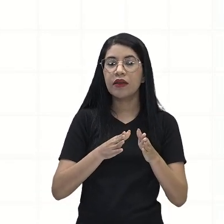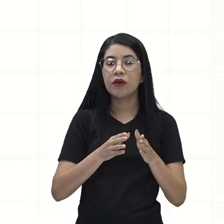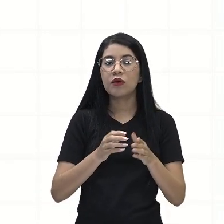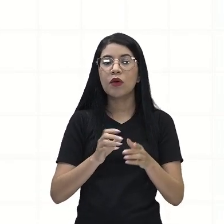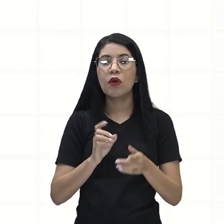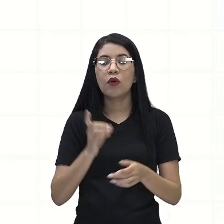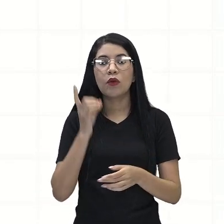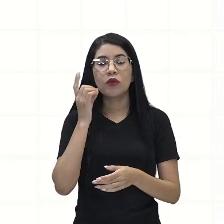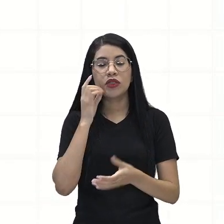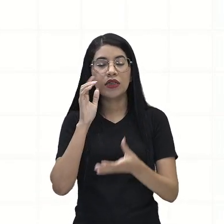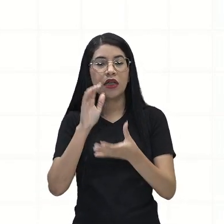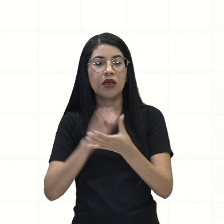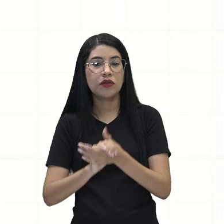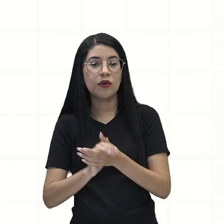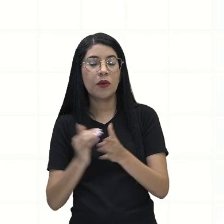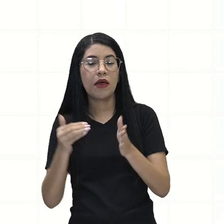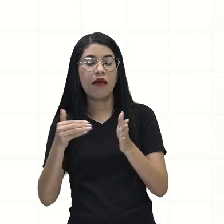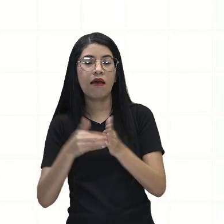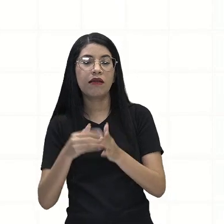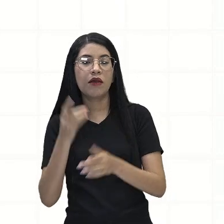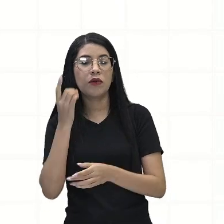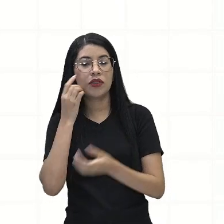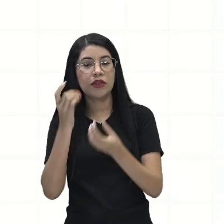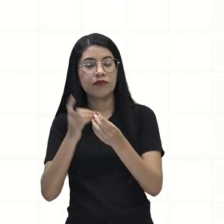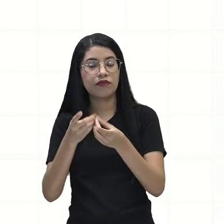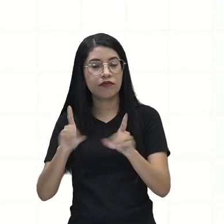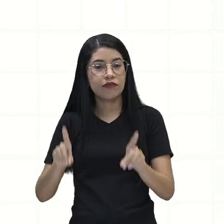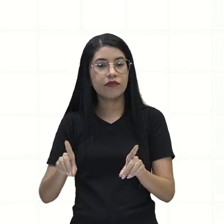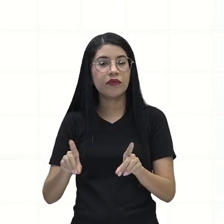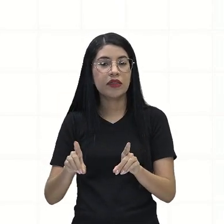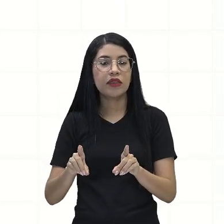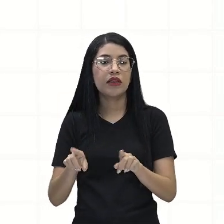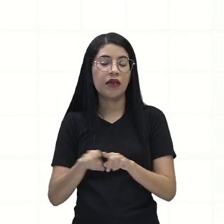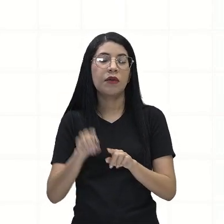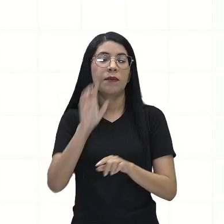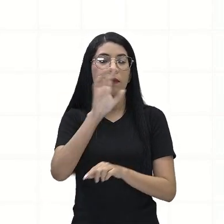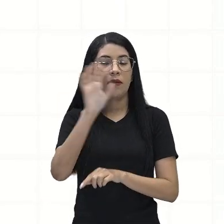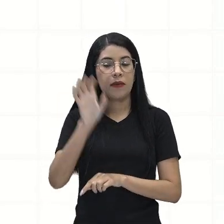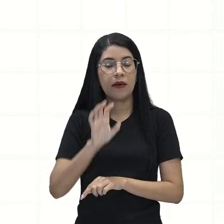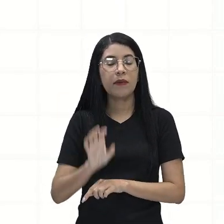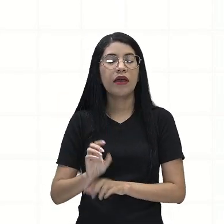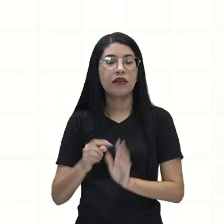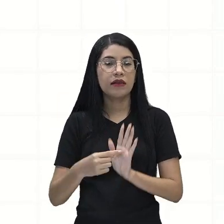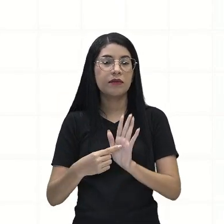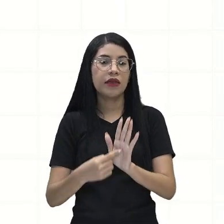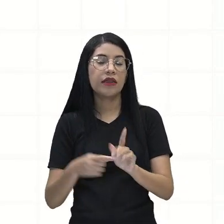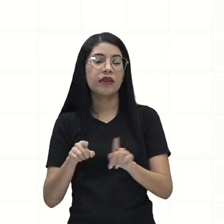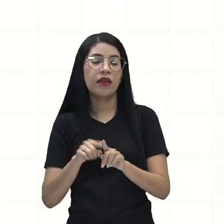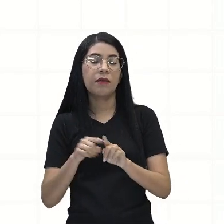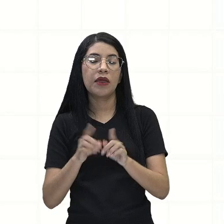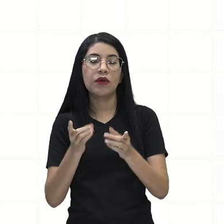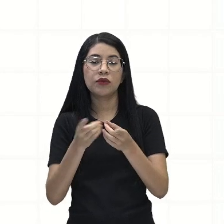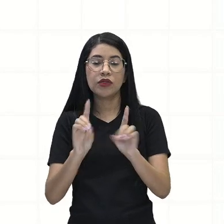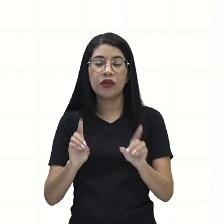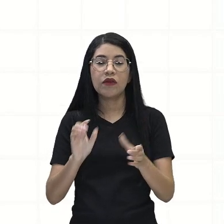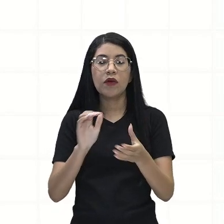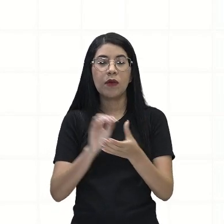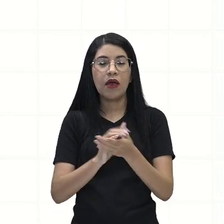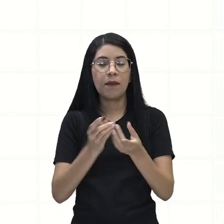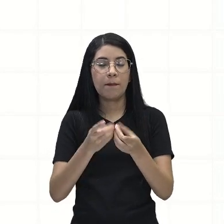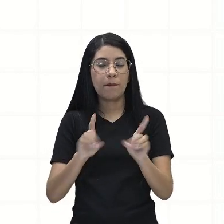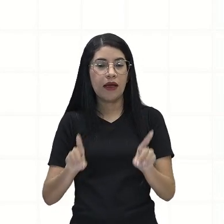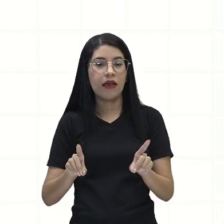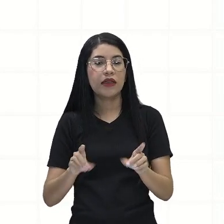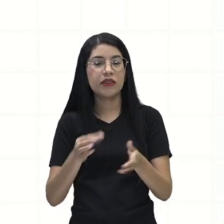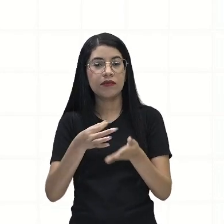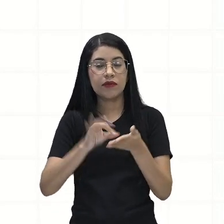casamento e o divórcio, aí ele classificou por região, né? Aqui nós temos os divórcios judiciais, a idade